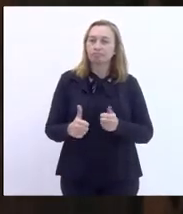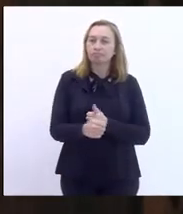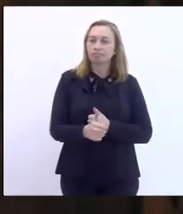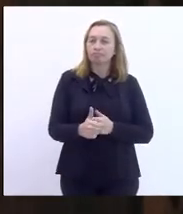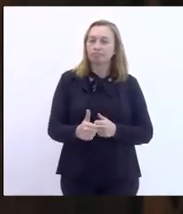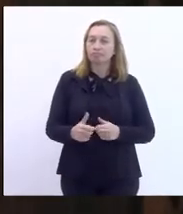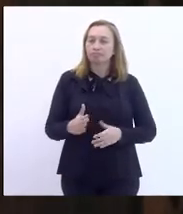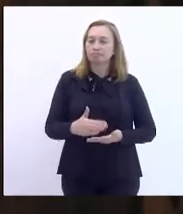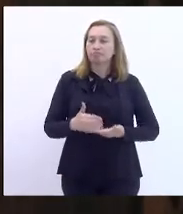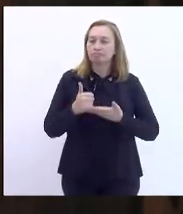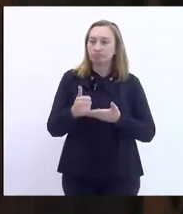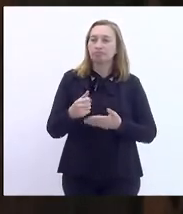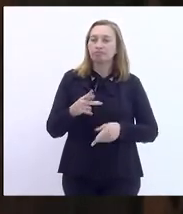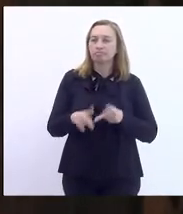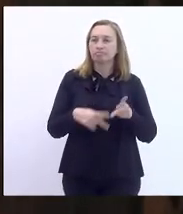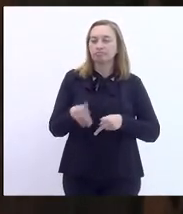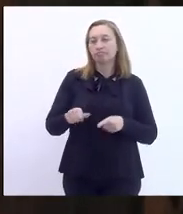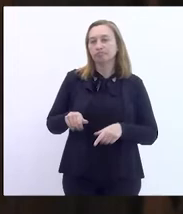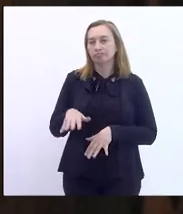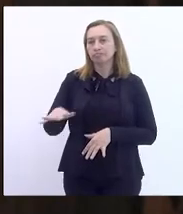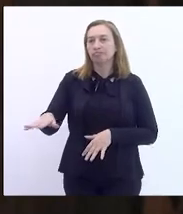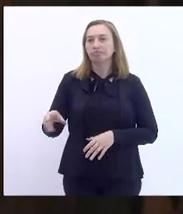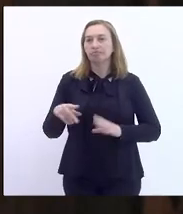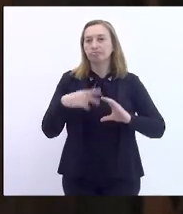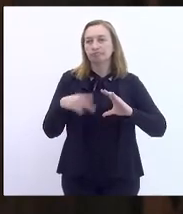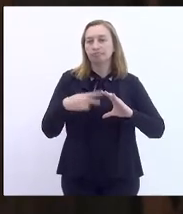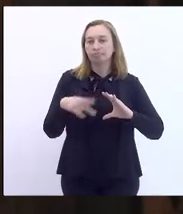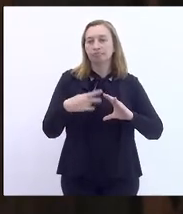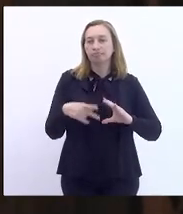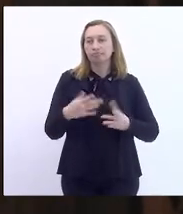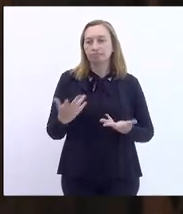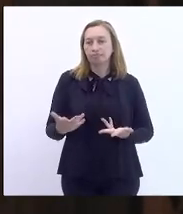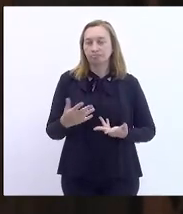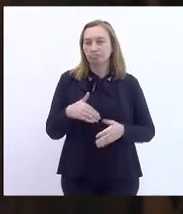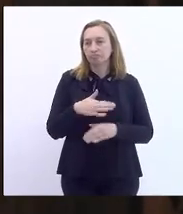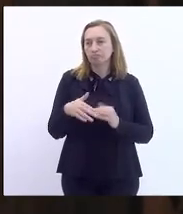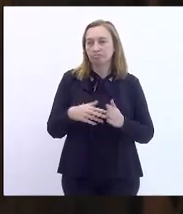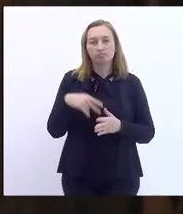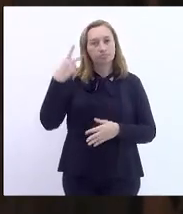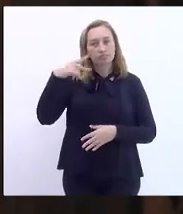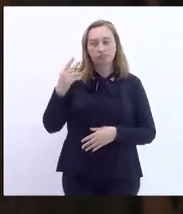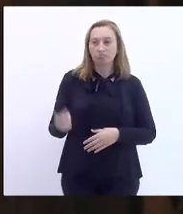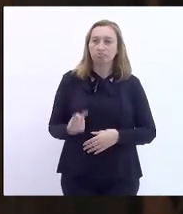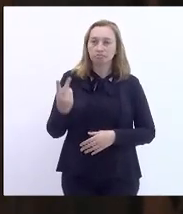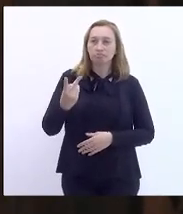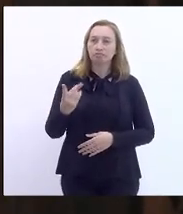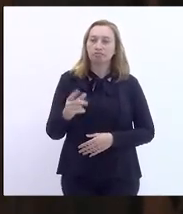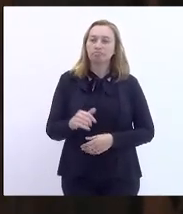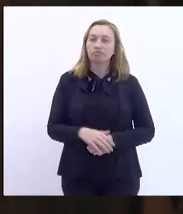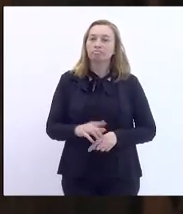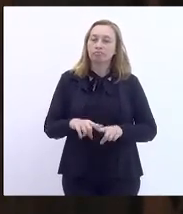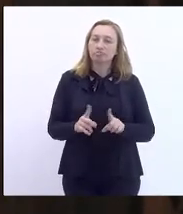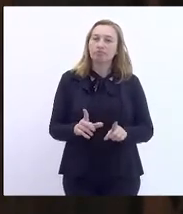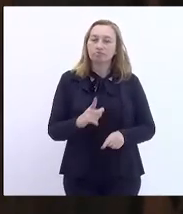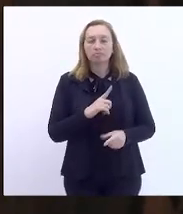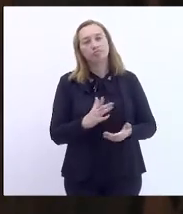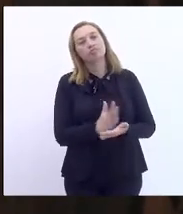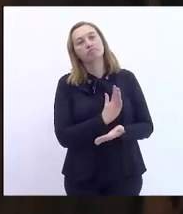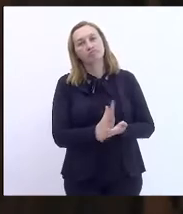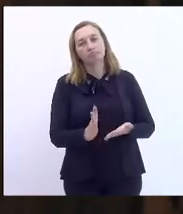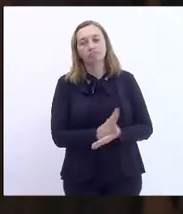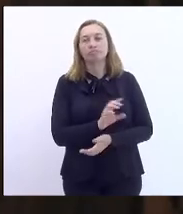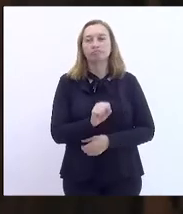dignidade do Povo das favelas na Câmara Municipal nem todos os vereadores valorizam isso mais aqueles que o fazem